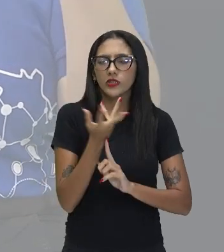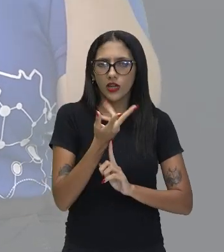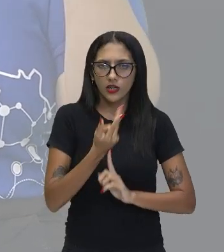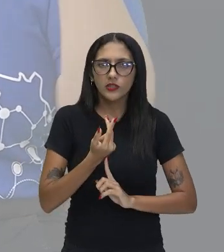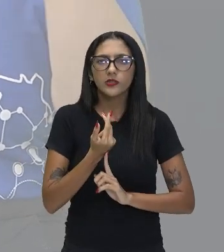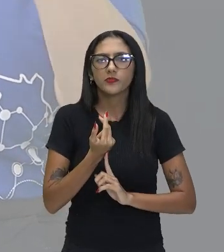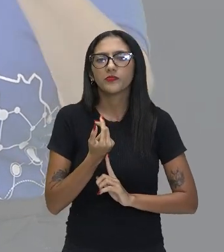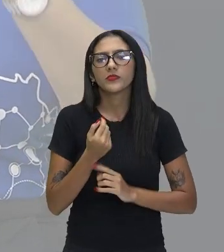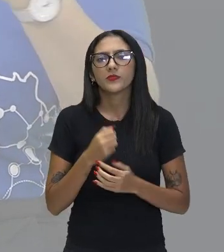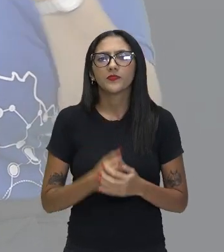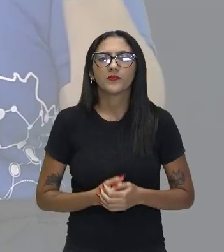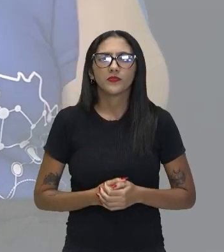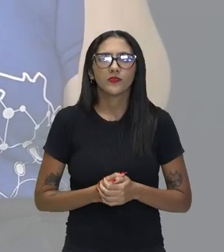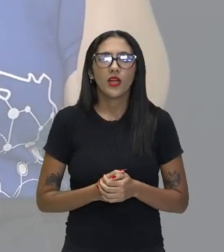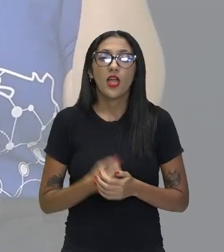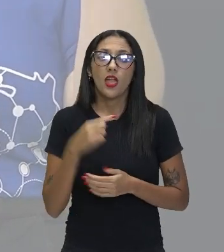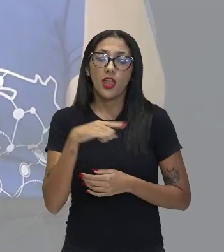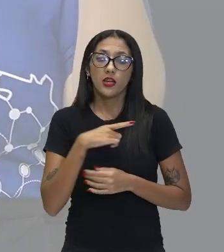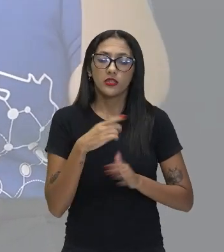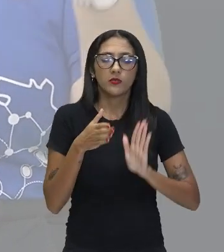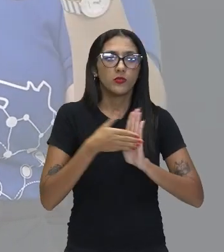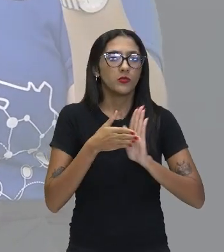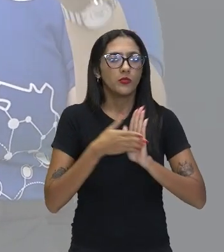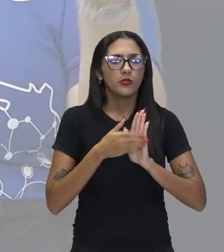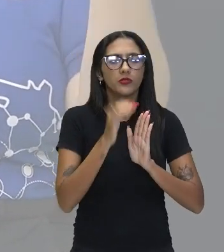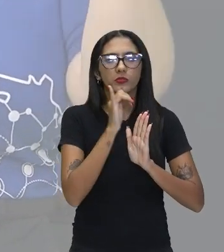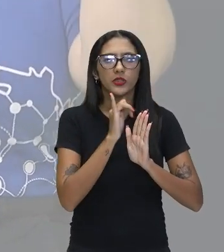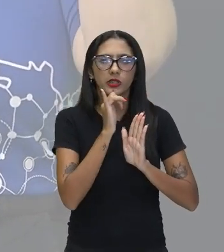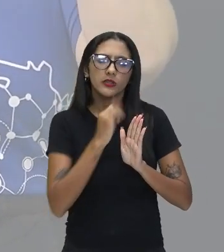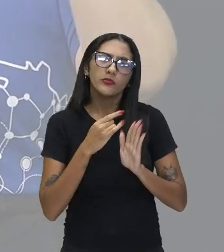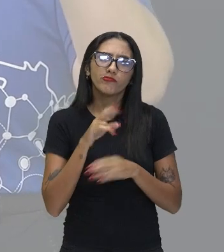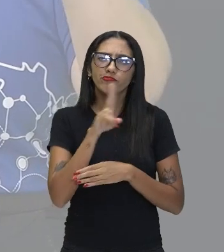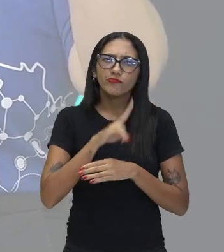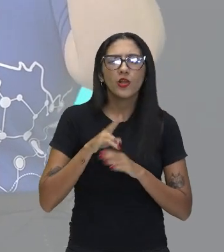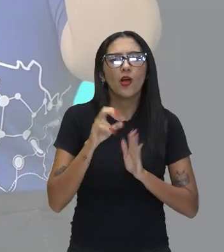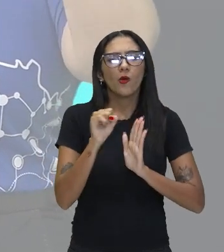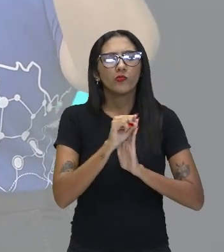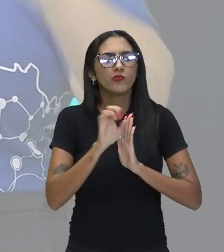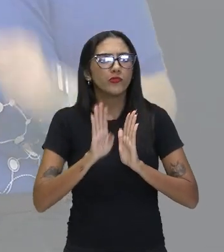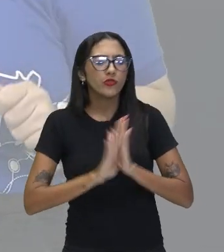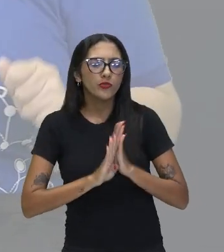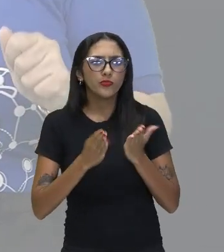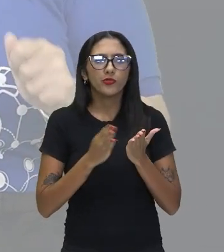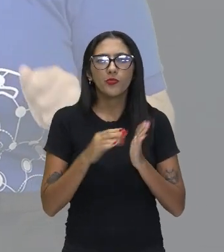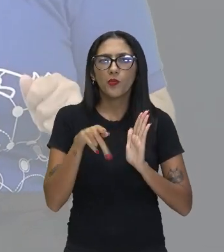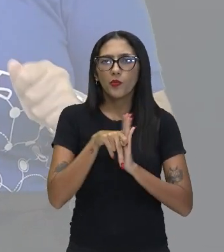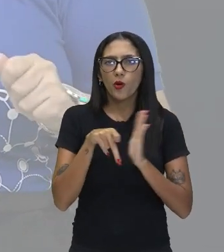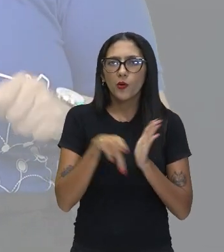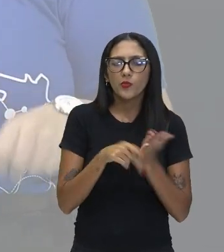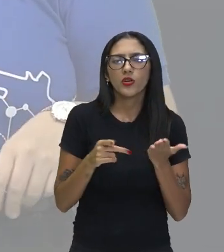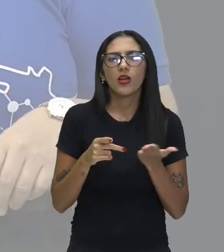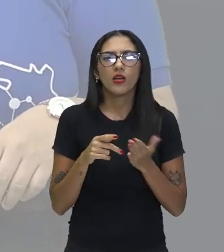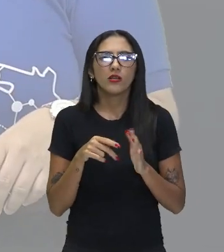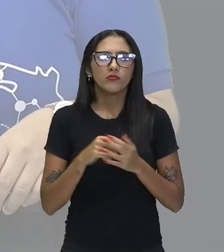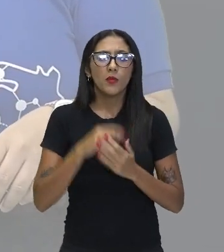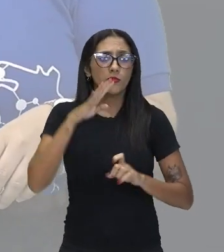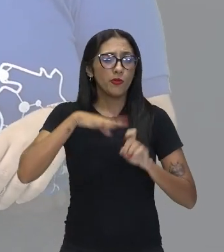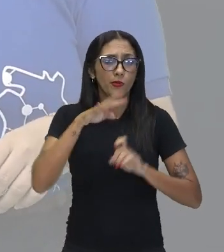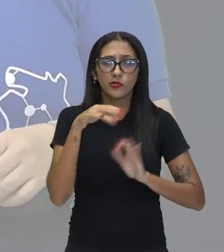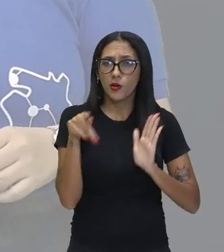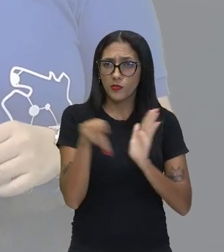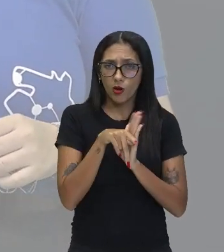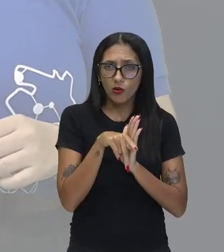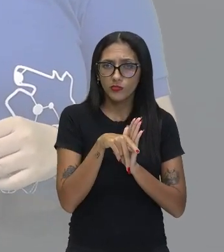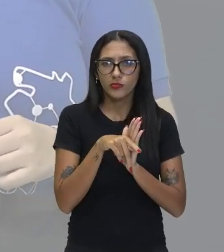e propunham, né, que se utilizasse uma simbologia pautada no folclore nacional, tá? E